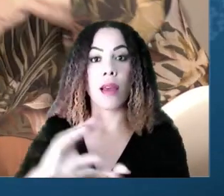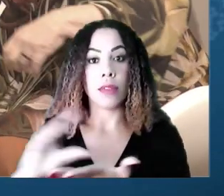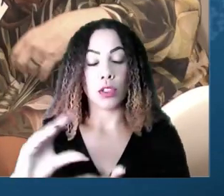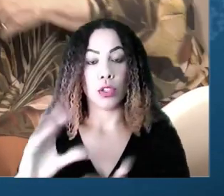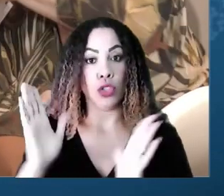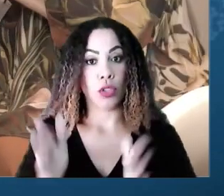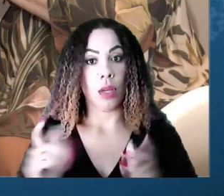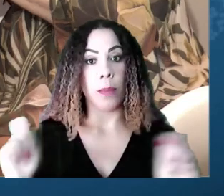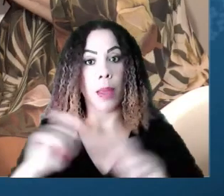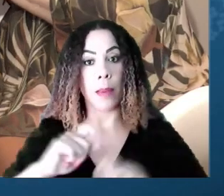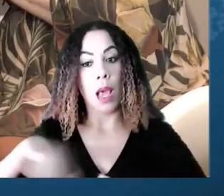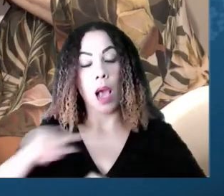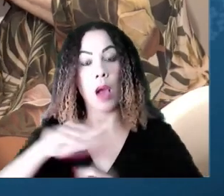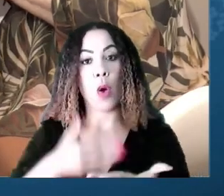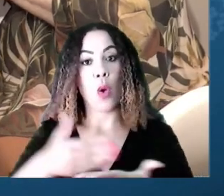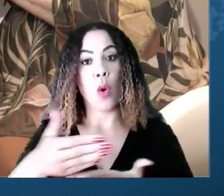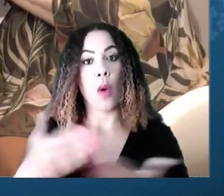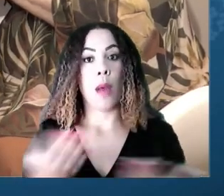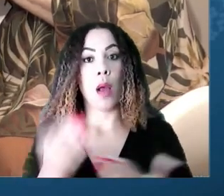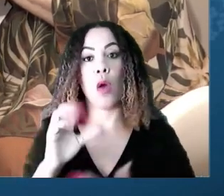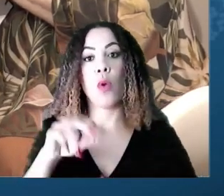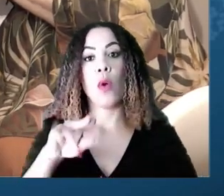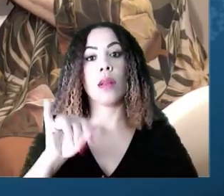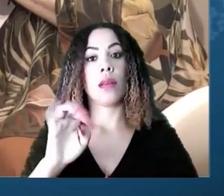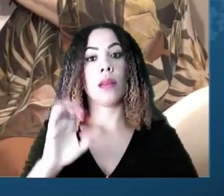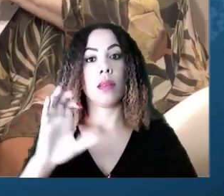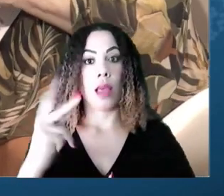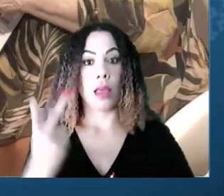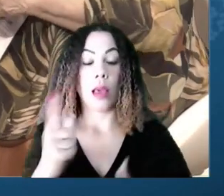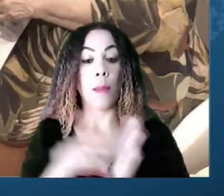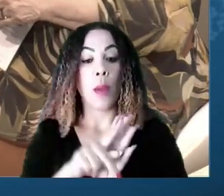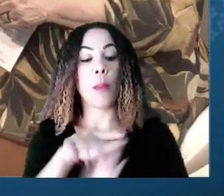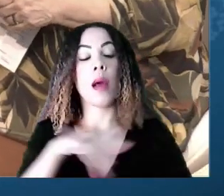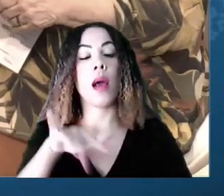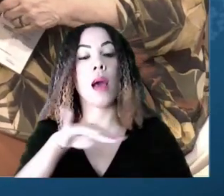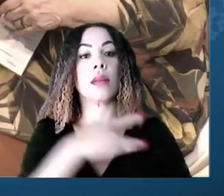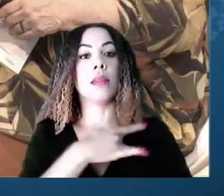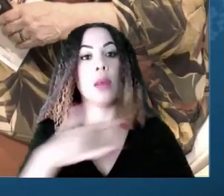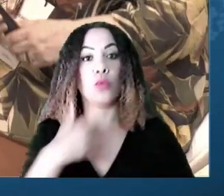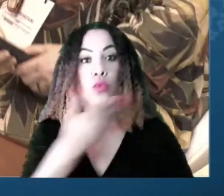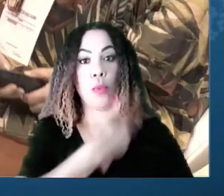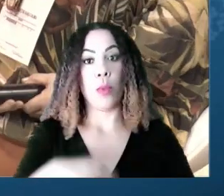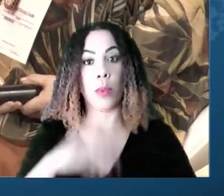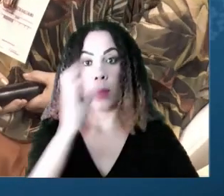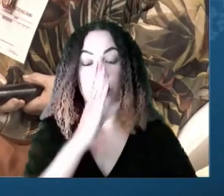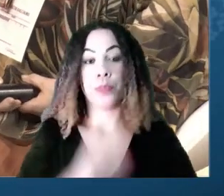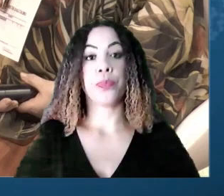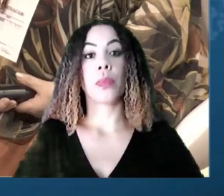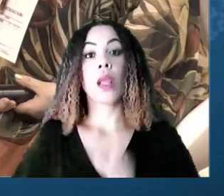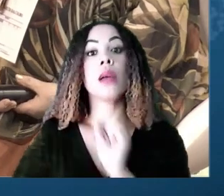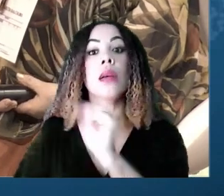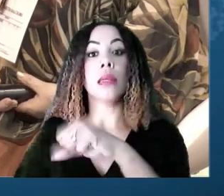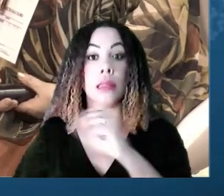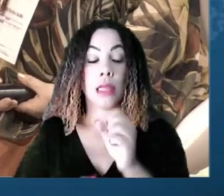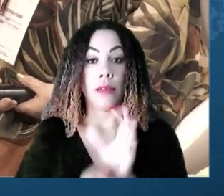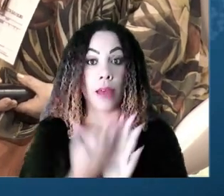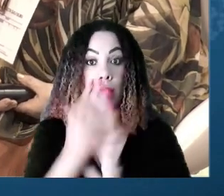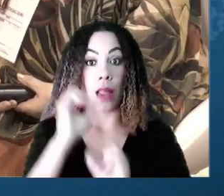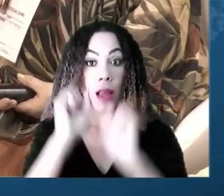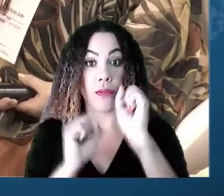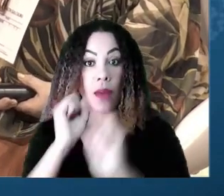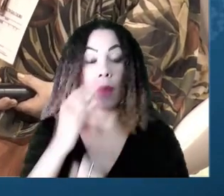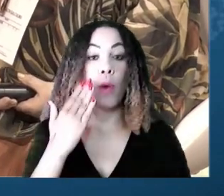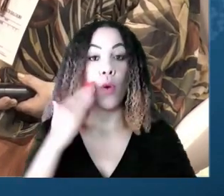seja incorporado pela Conitec como algo para a saúde pública no Brasil. Sim, com a construção da fábrica em Curitiba, a gente vai ser capaz de